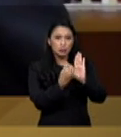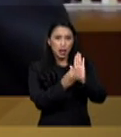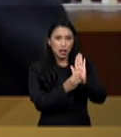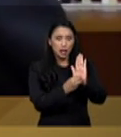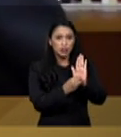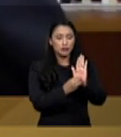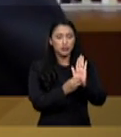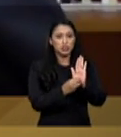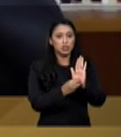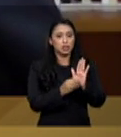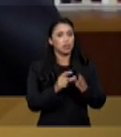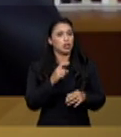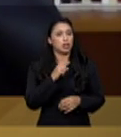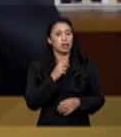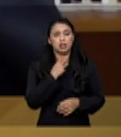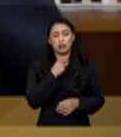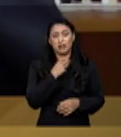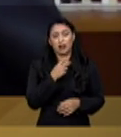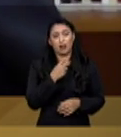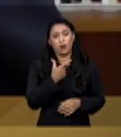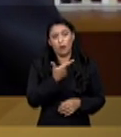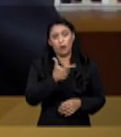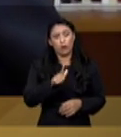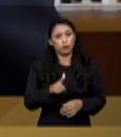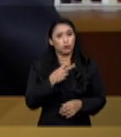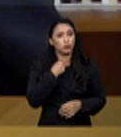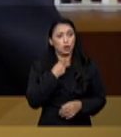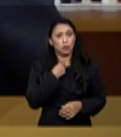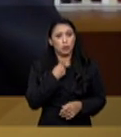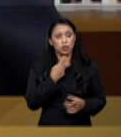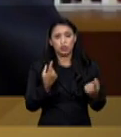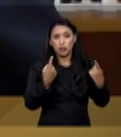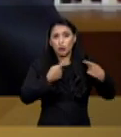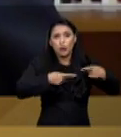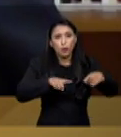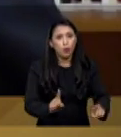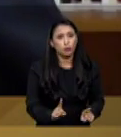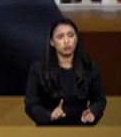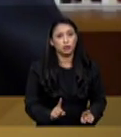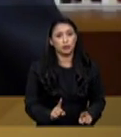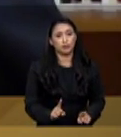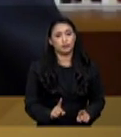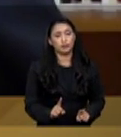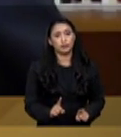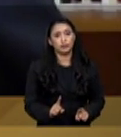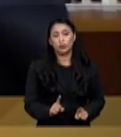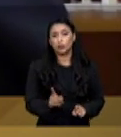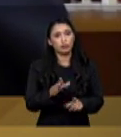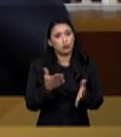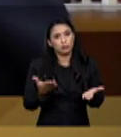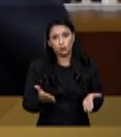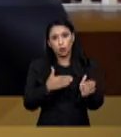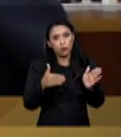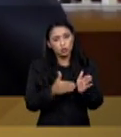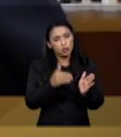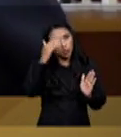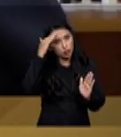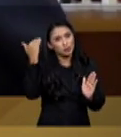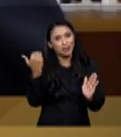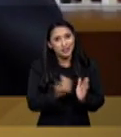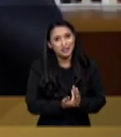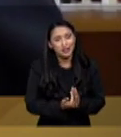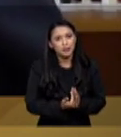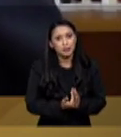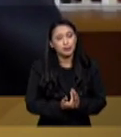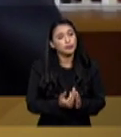Nenhum pretexto, o que significa que esta é uma regra que não comporta exceção. A conclusão,